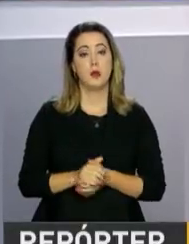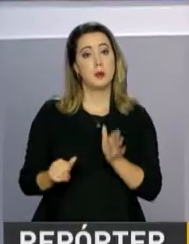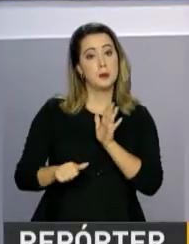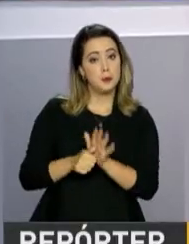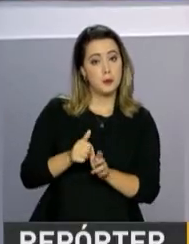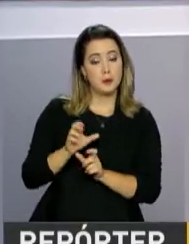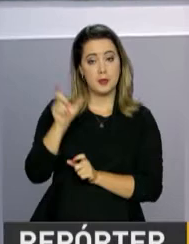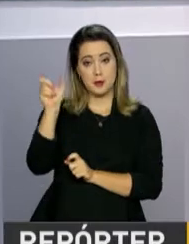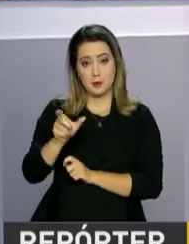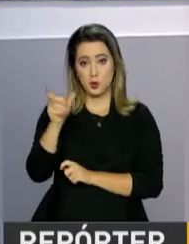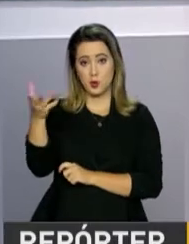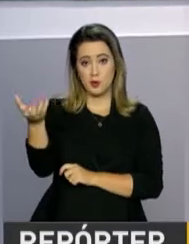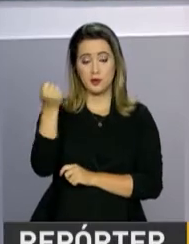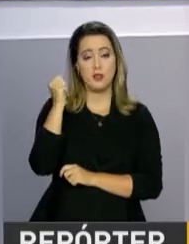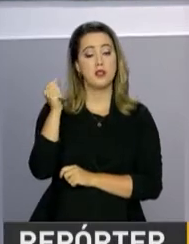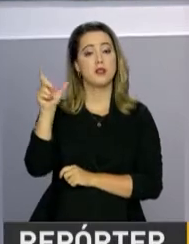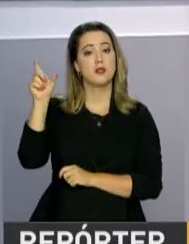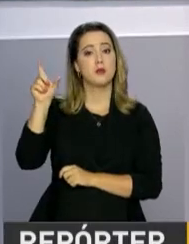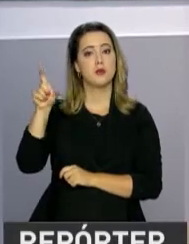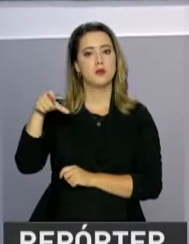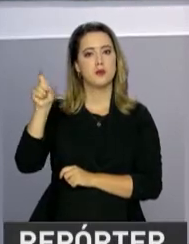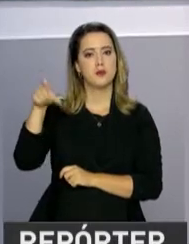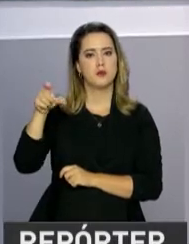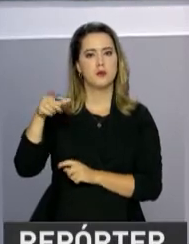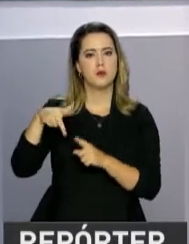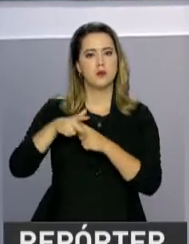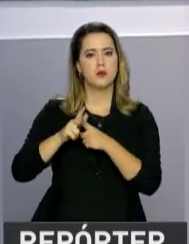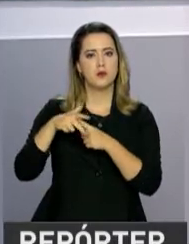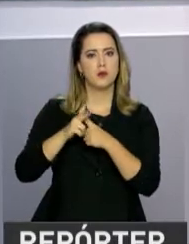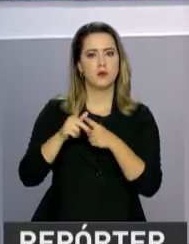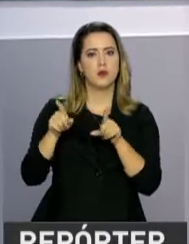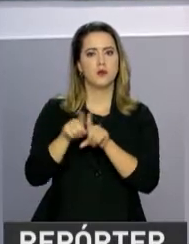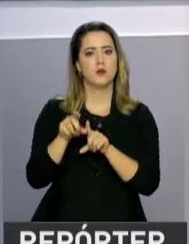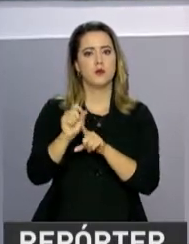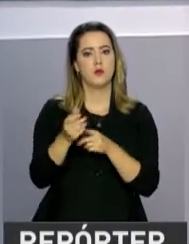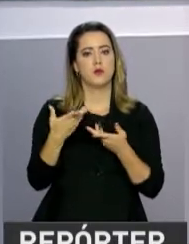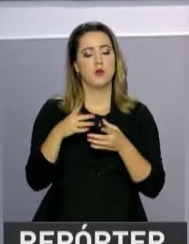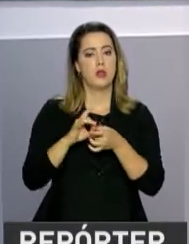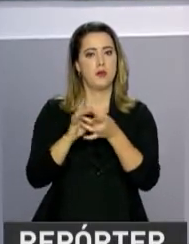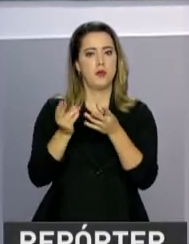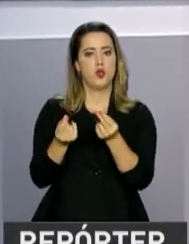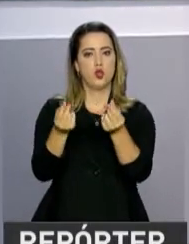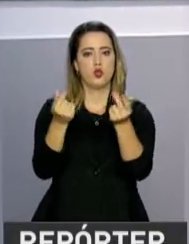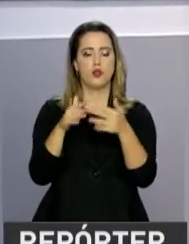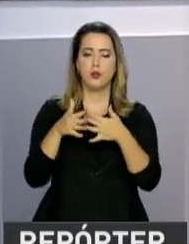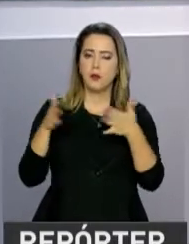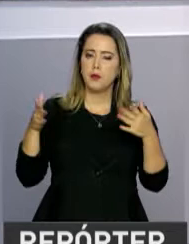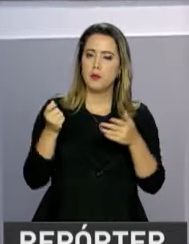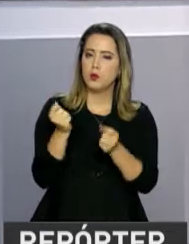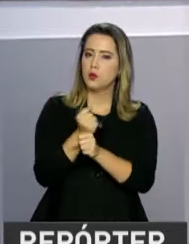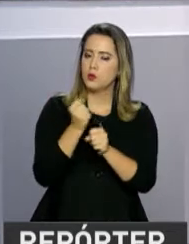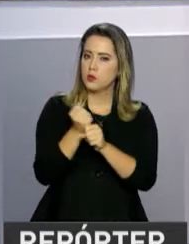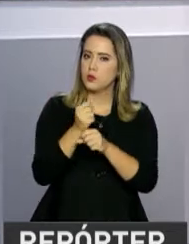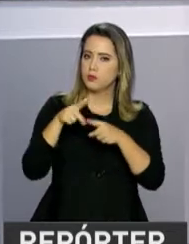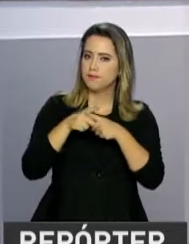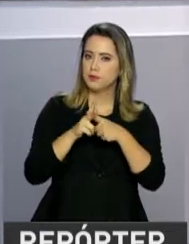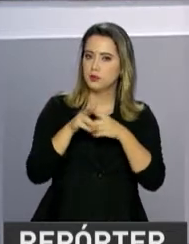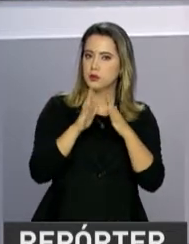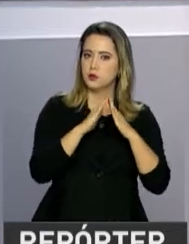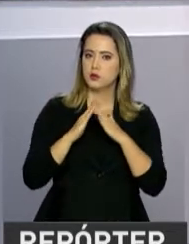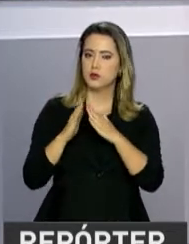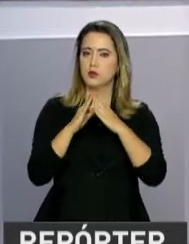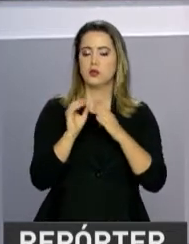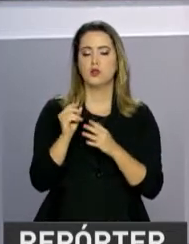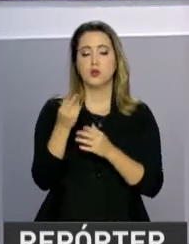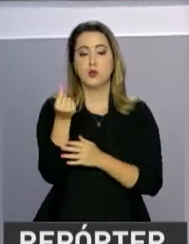primeiros beneficiários do programa receberam hoje o cartão reforma que libera recursos para ampliação ou conclusão de moradias de famílias